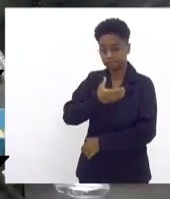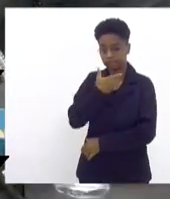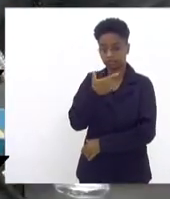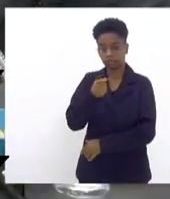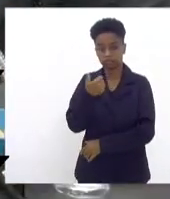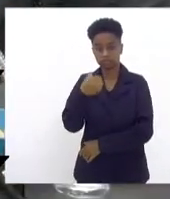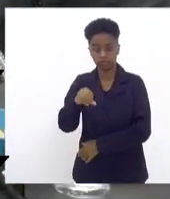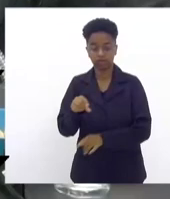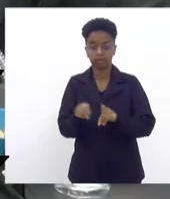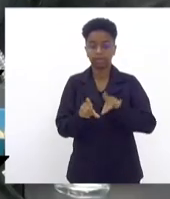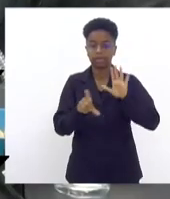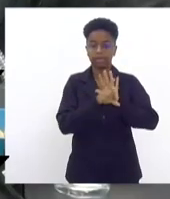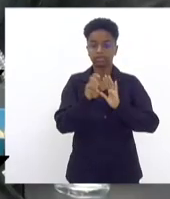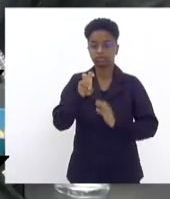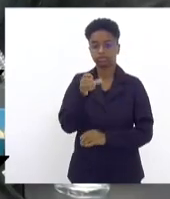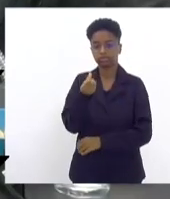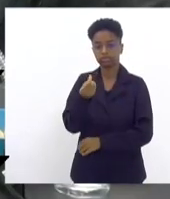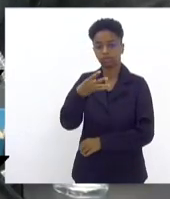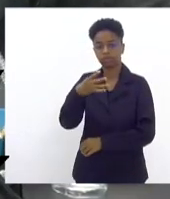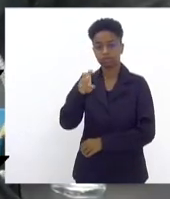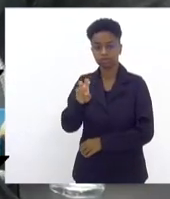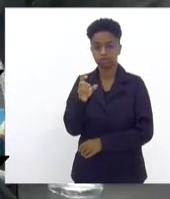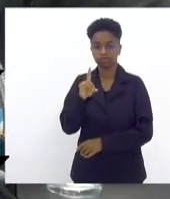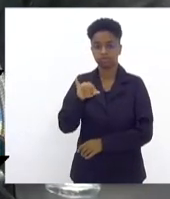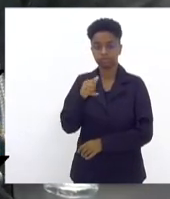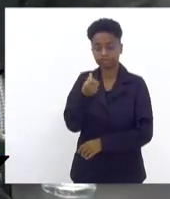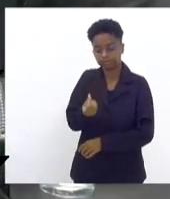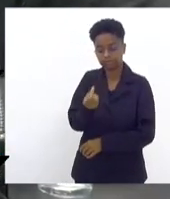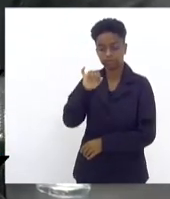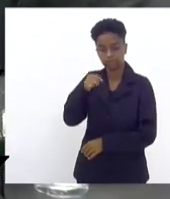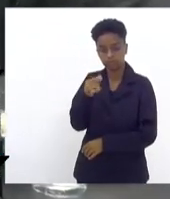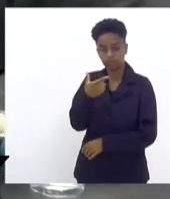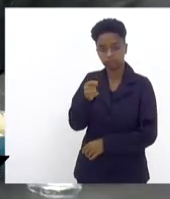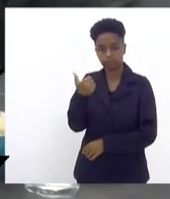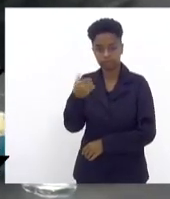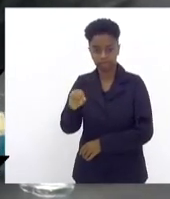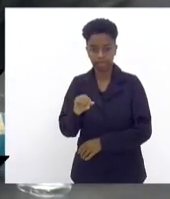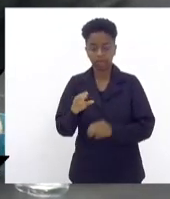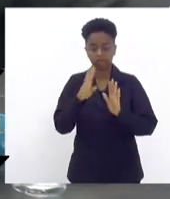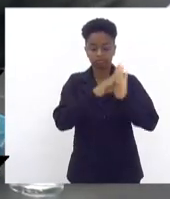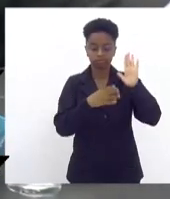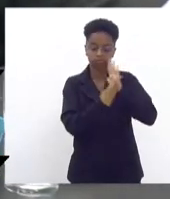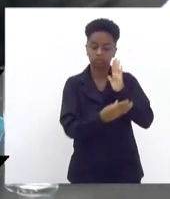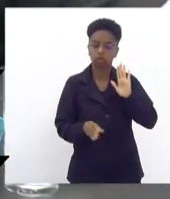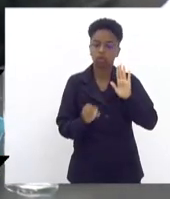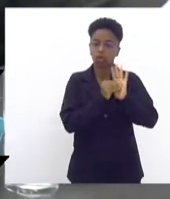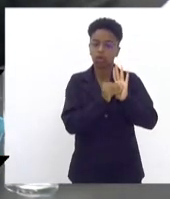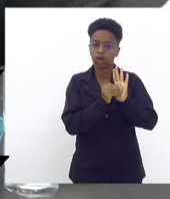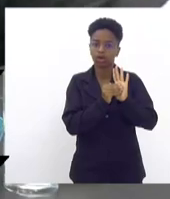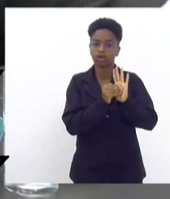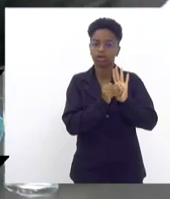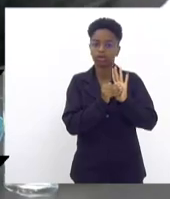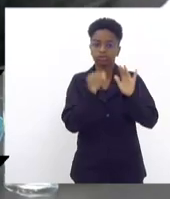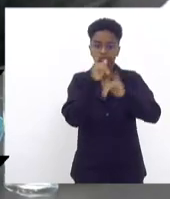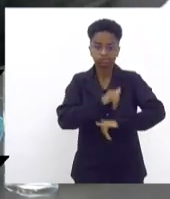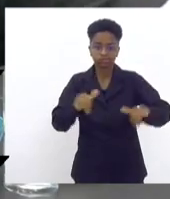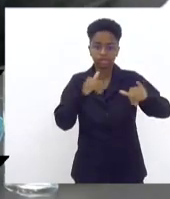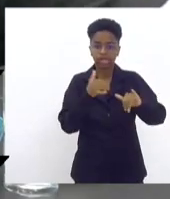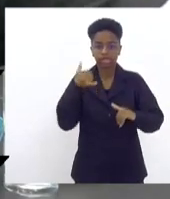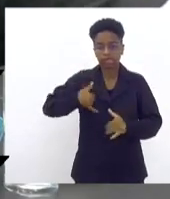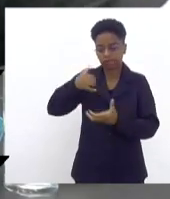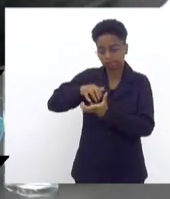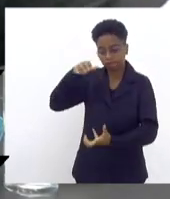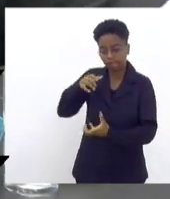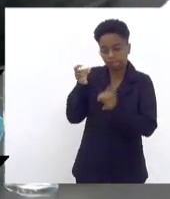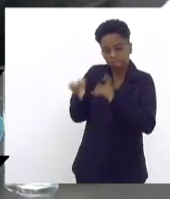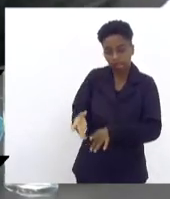lei 5.645, de 6 de janeiro de 2010, para instituir o calendário oficial do Estado do Rio de Janeiro, a campanha Idoso Não É Descartável,